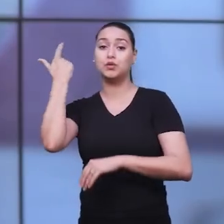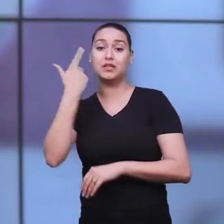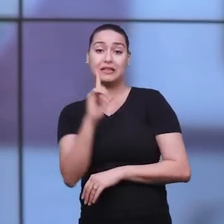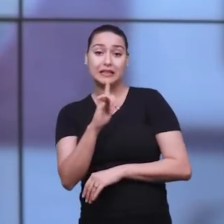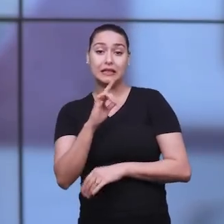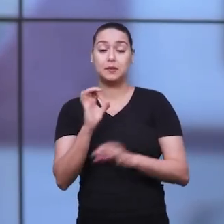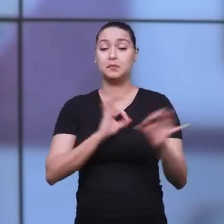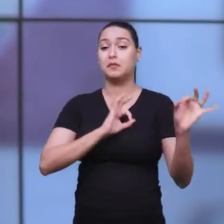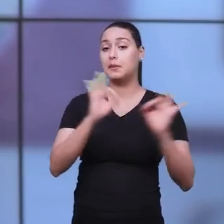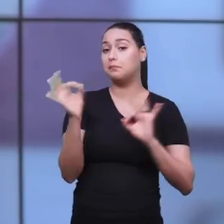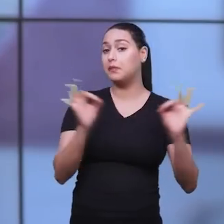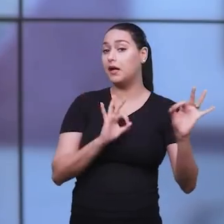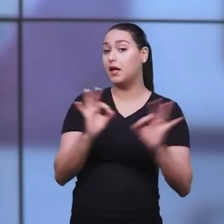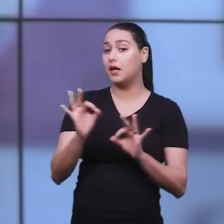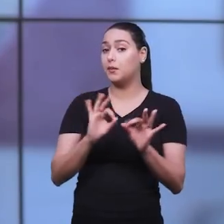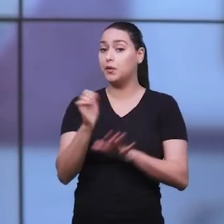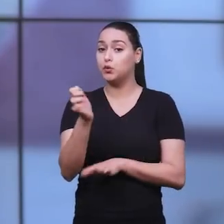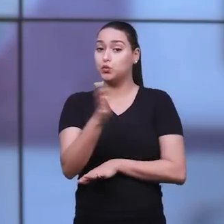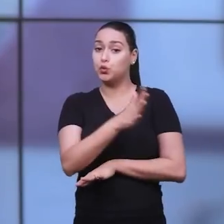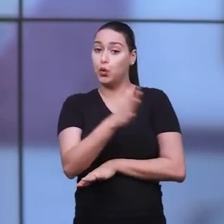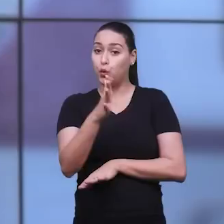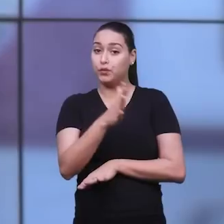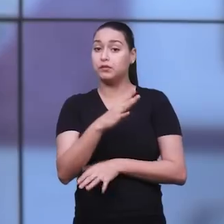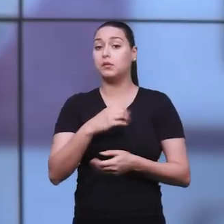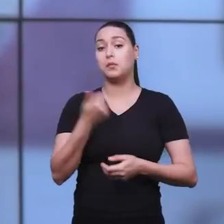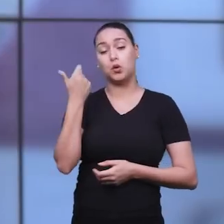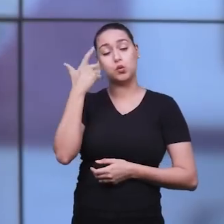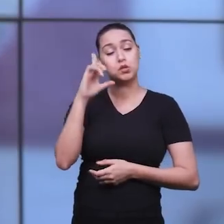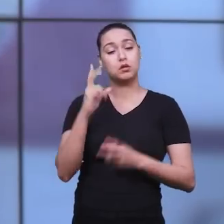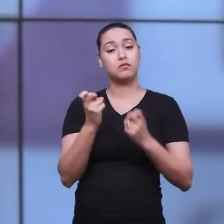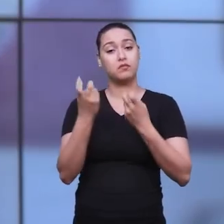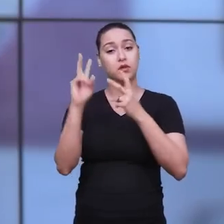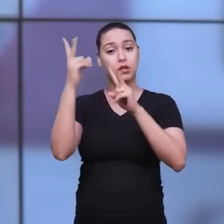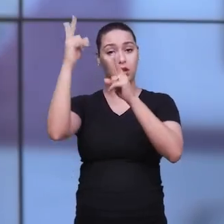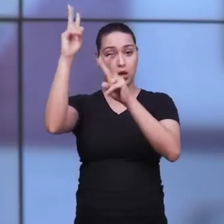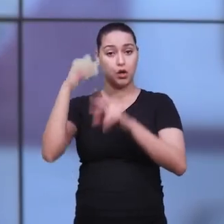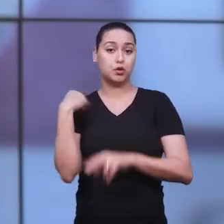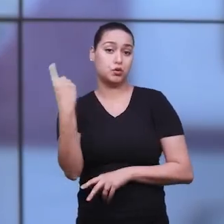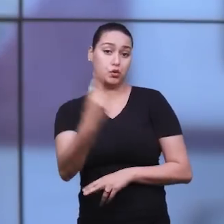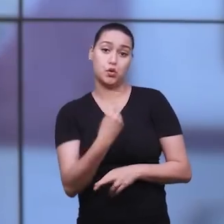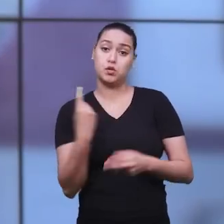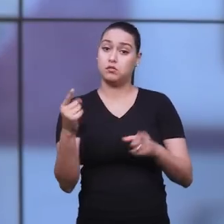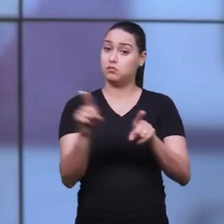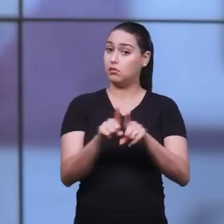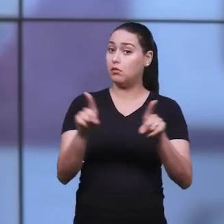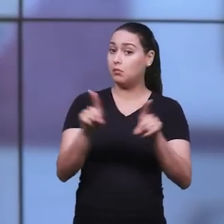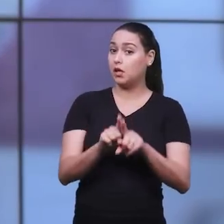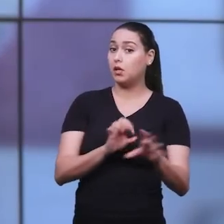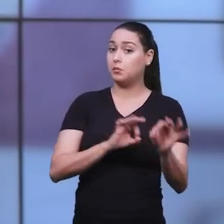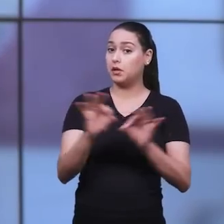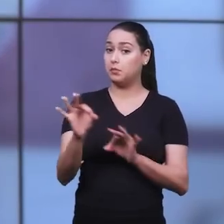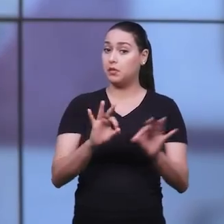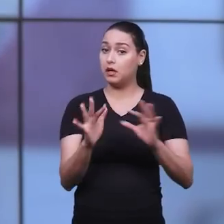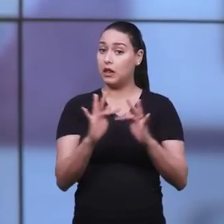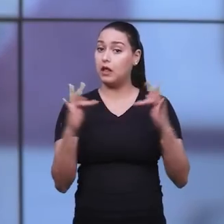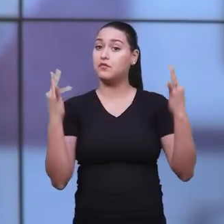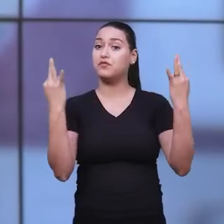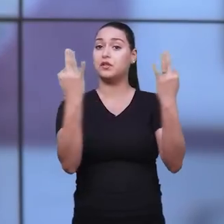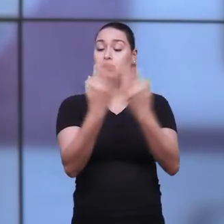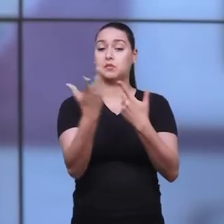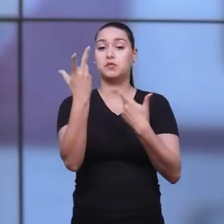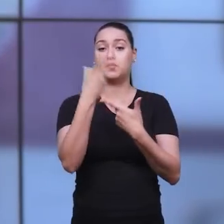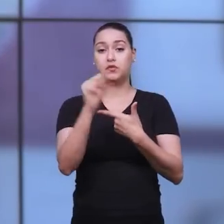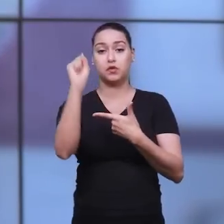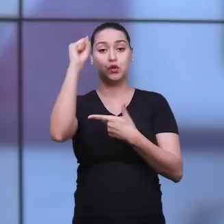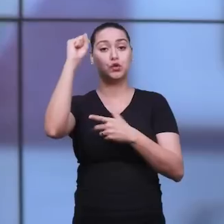poucos conquistar autonomia, para se preparar para um novo desafio e para obter vitória. Nós também estamos